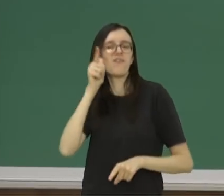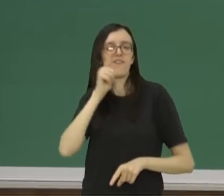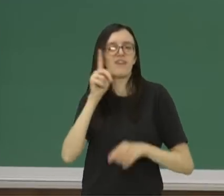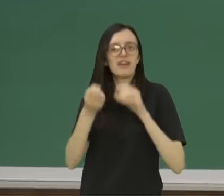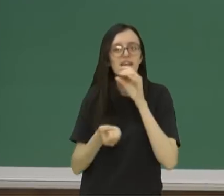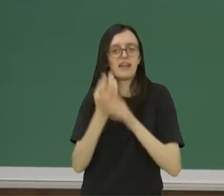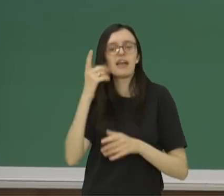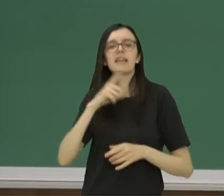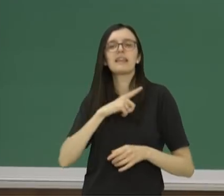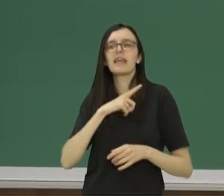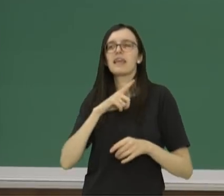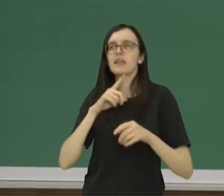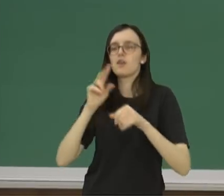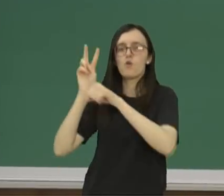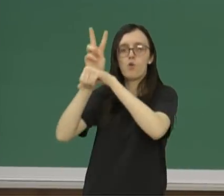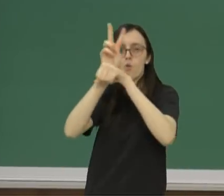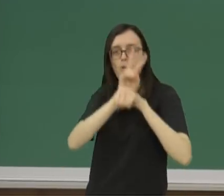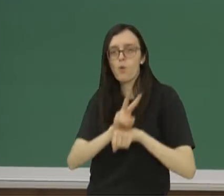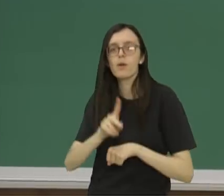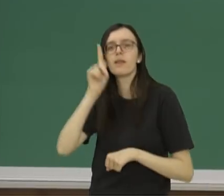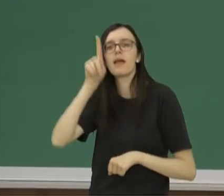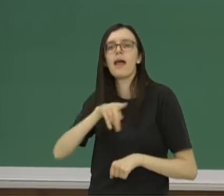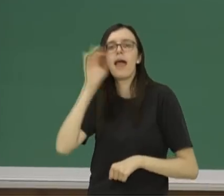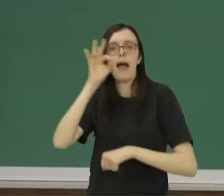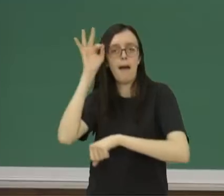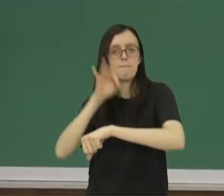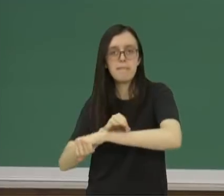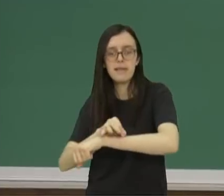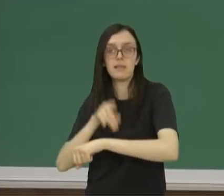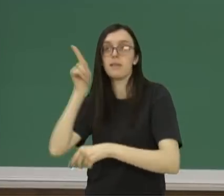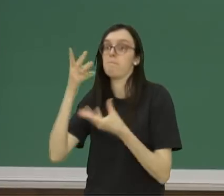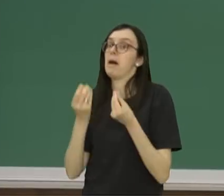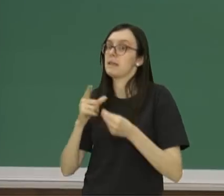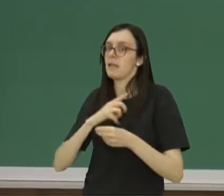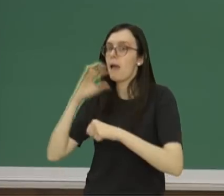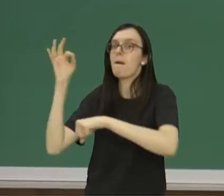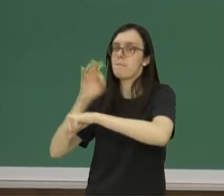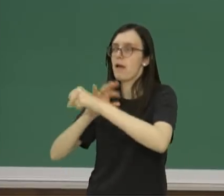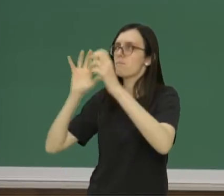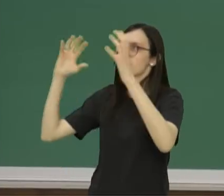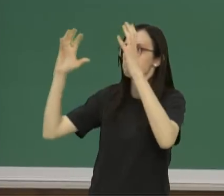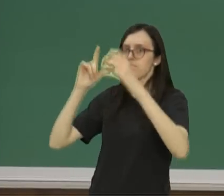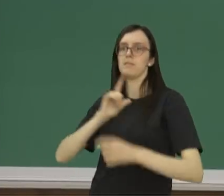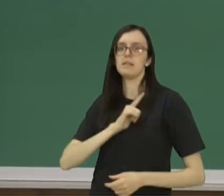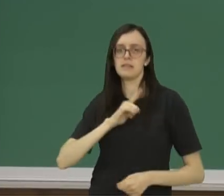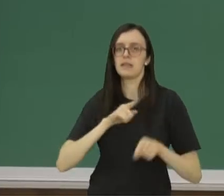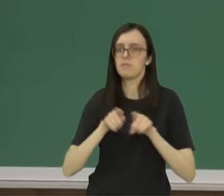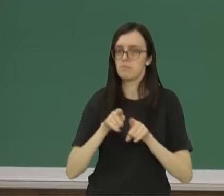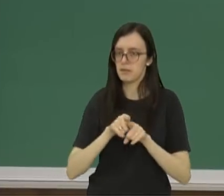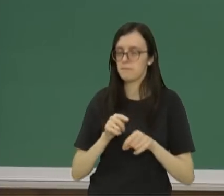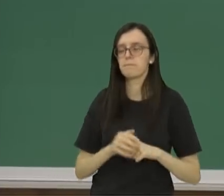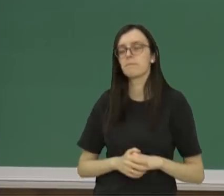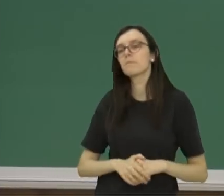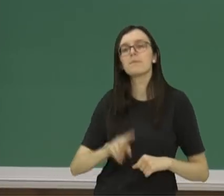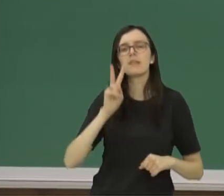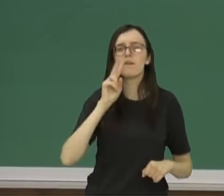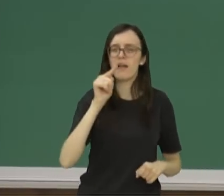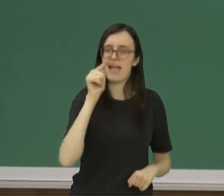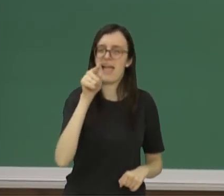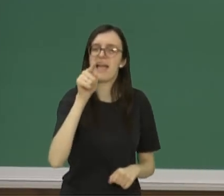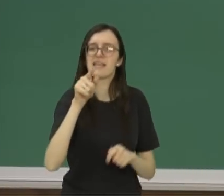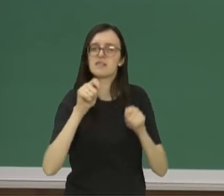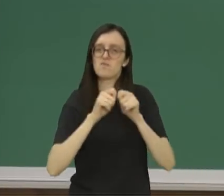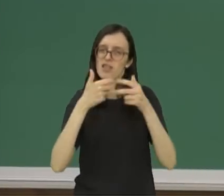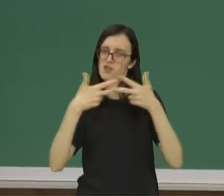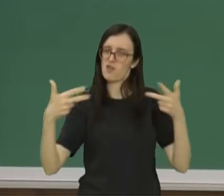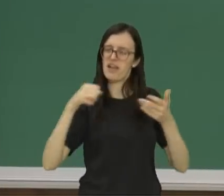de abelhas, que também nessa região é bem desenvolvida, é bem articulada. Veja que esse tipo de